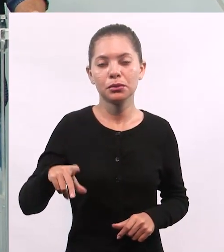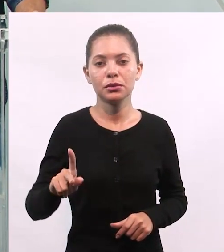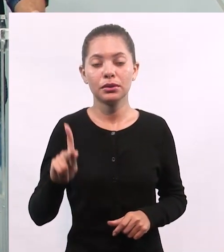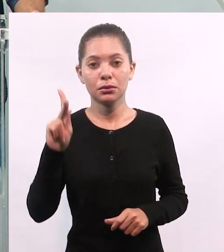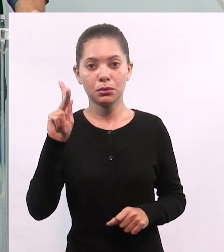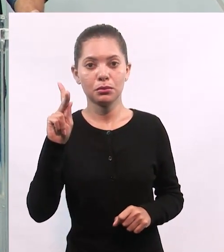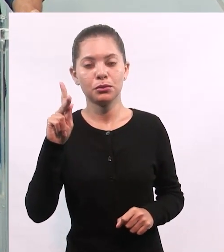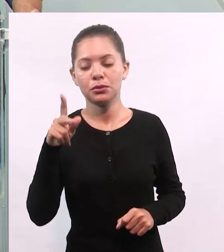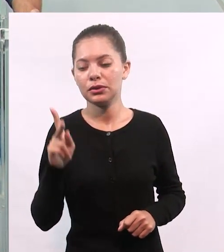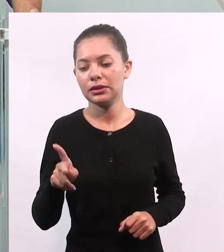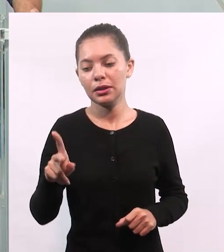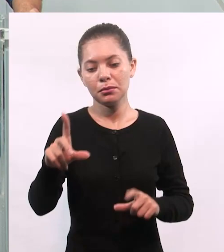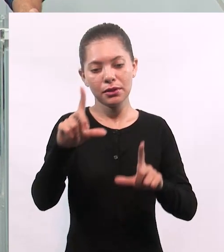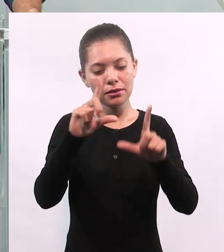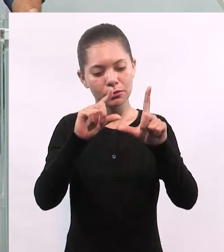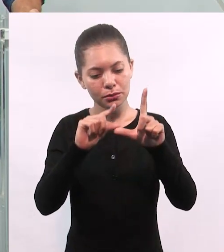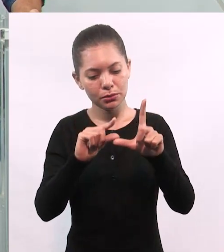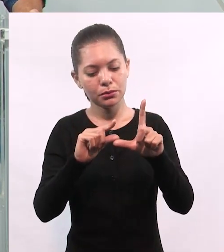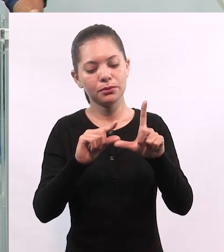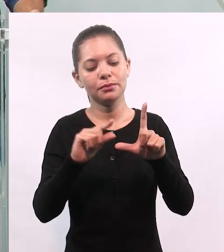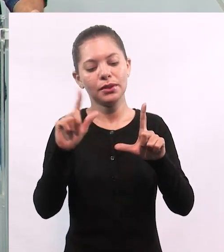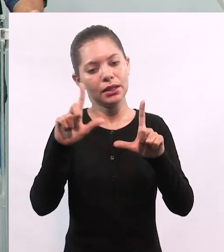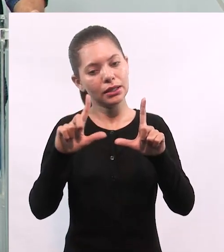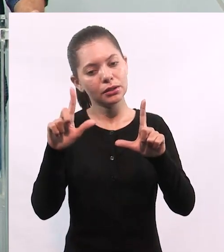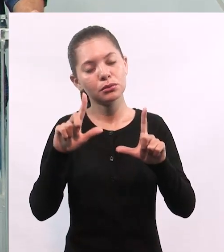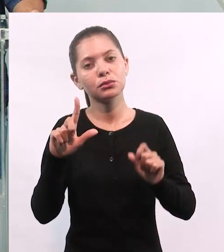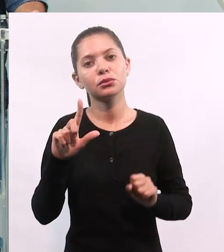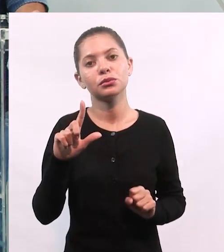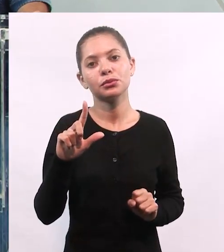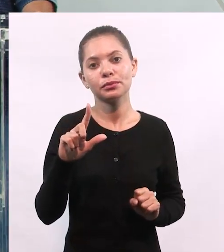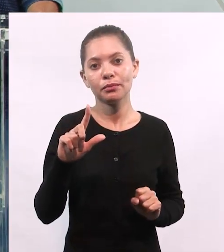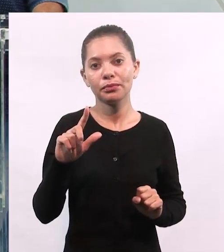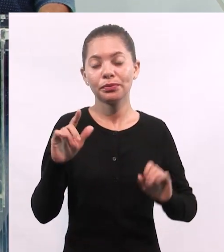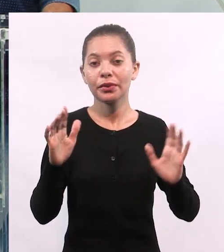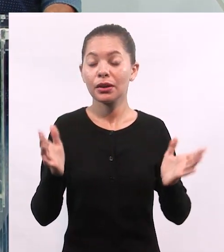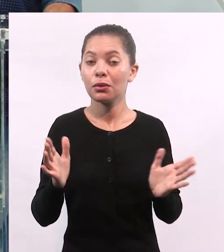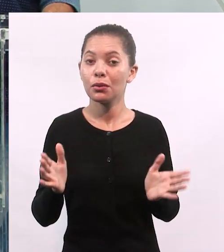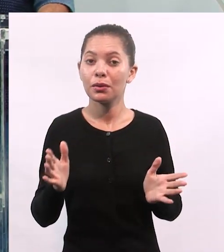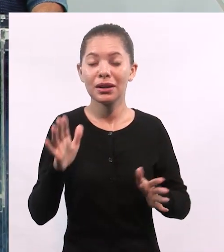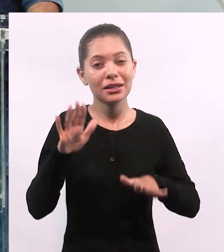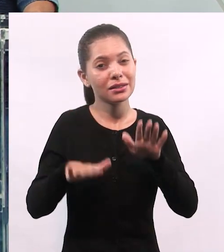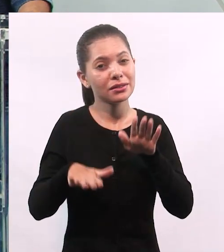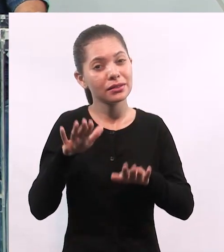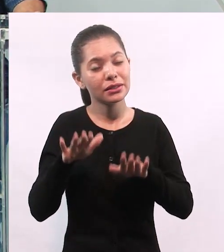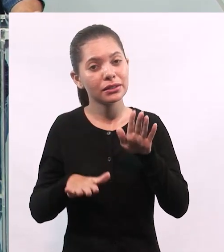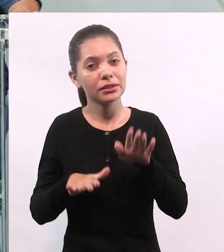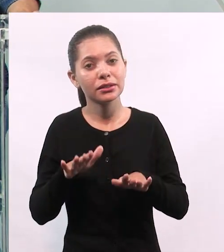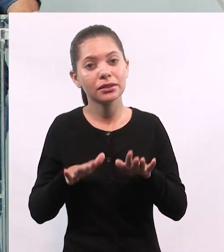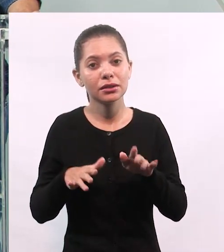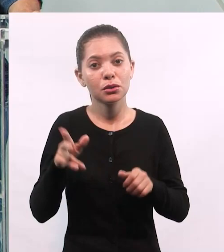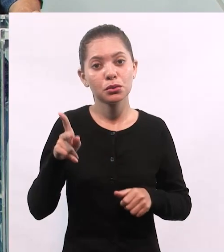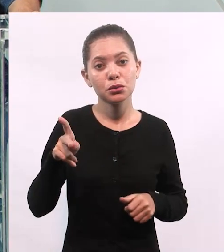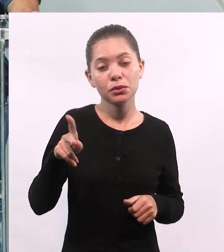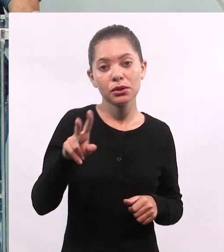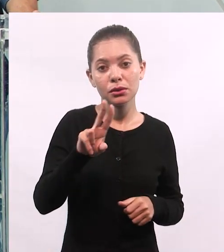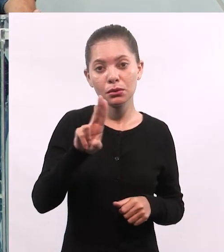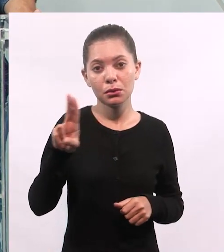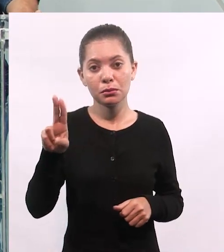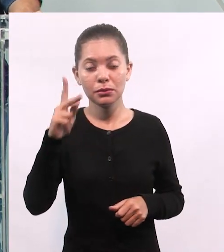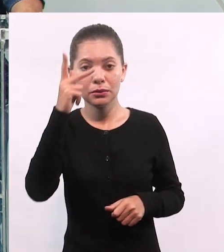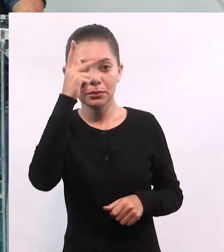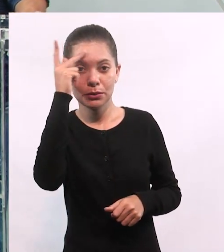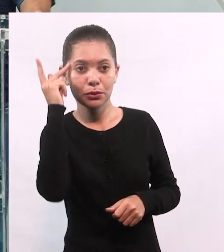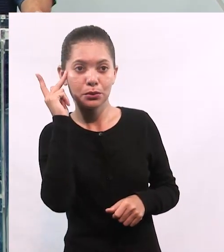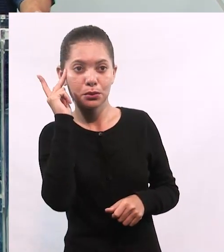quilômetro, sempre com letras minúsculas. Litro. Agora, em exceção, aquelas que utilizam o nome de